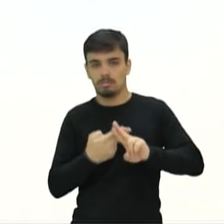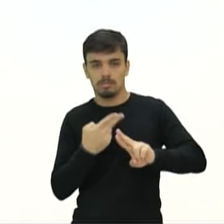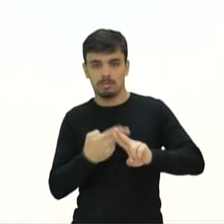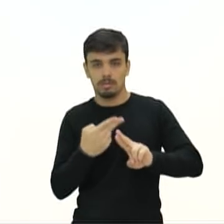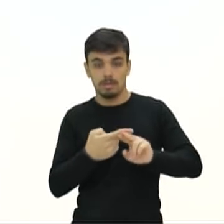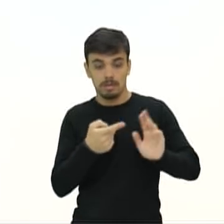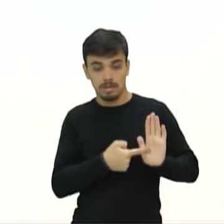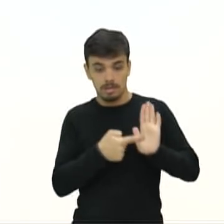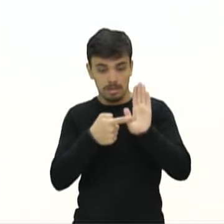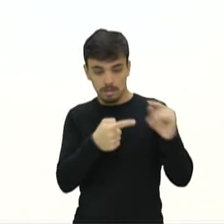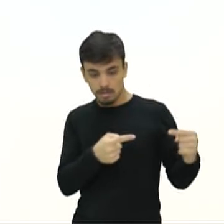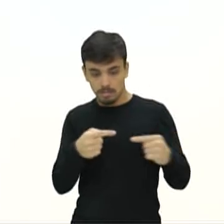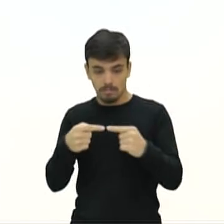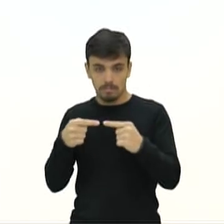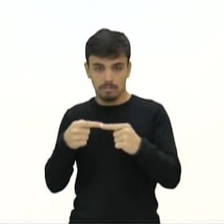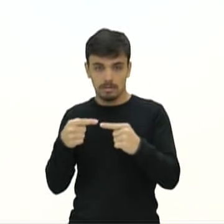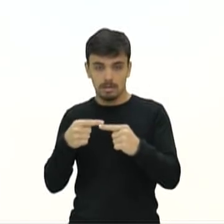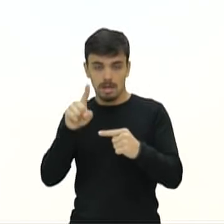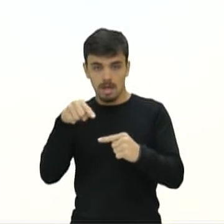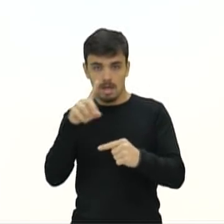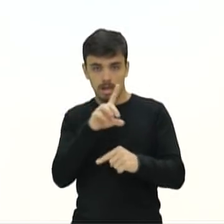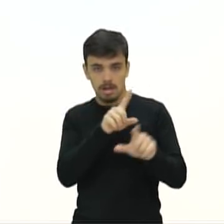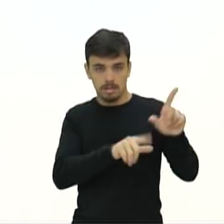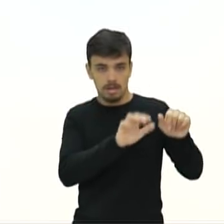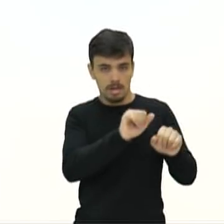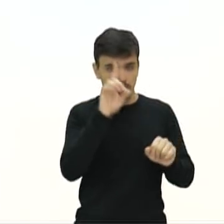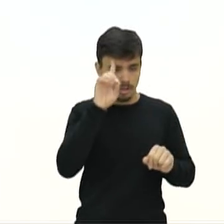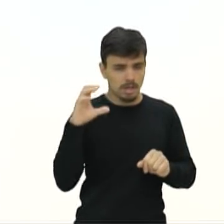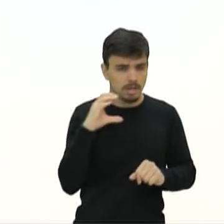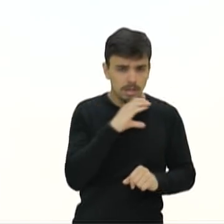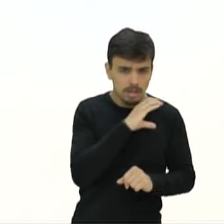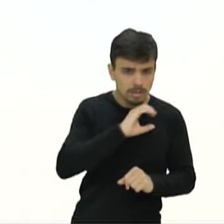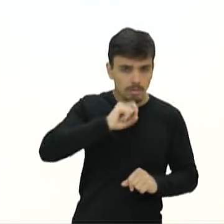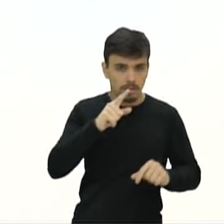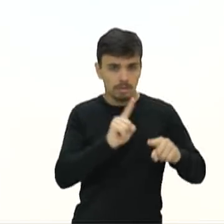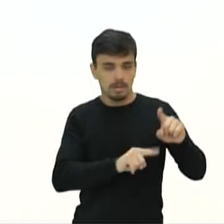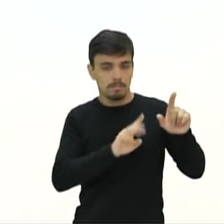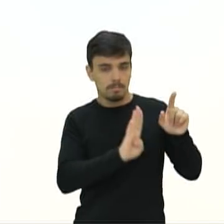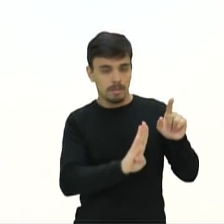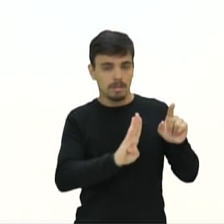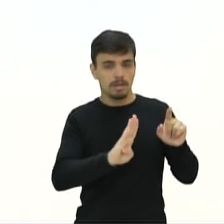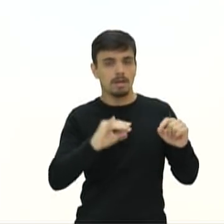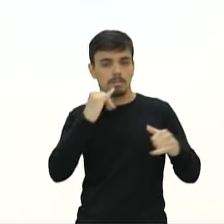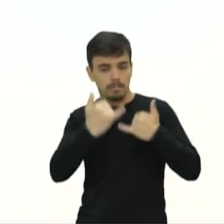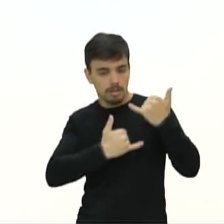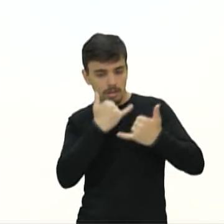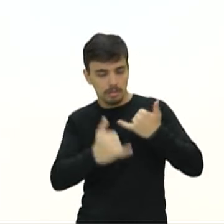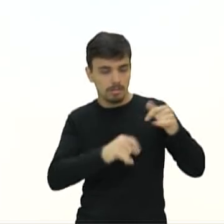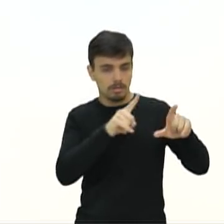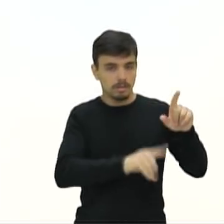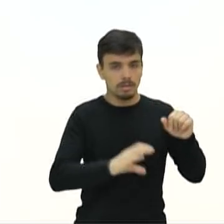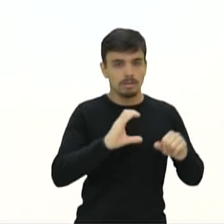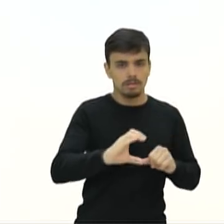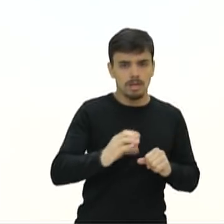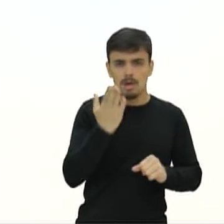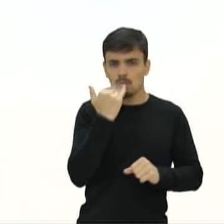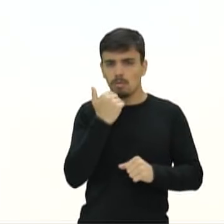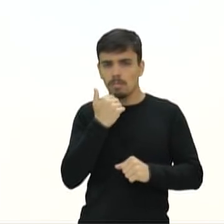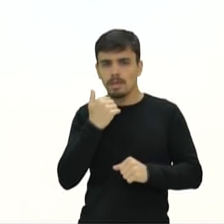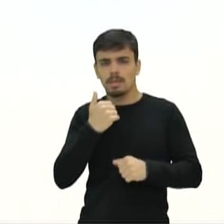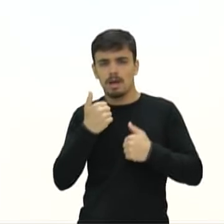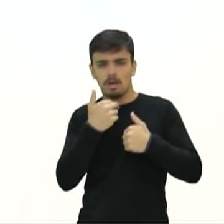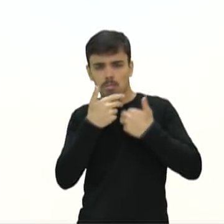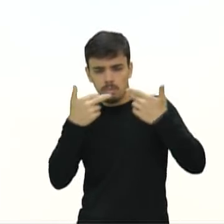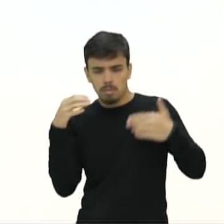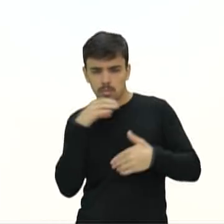referir, letra A um dia quente, letra B, a um jogo, letra C, a uma comida apimentada. O que você acha? Responde aí no